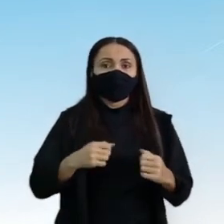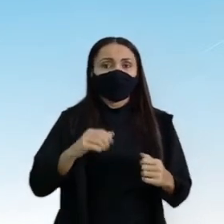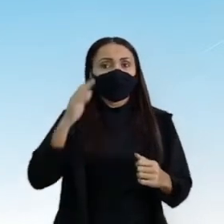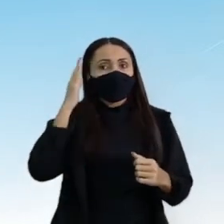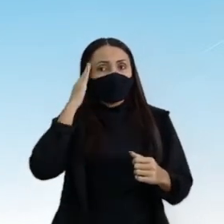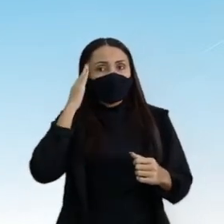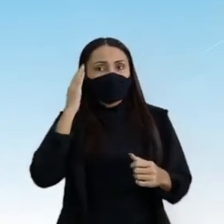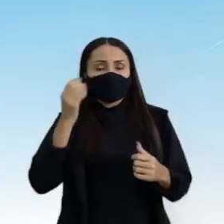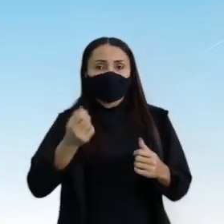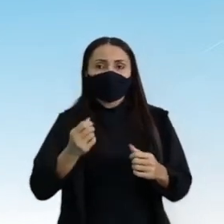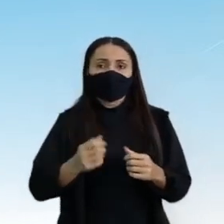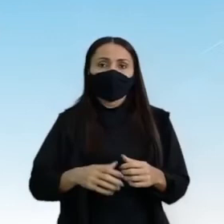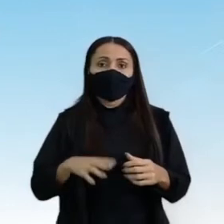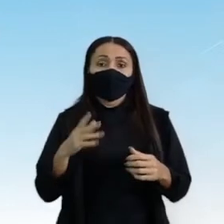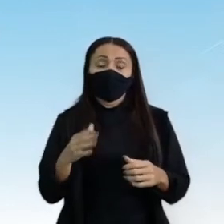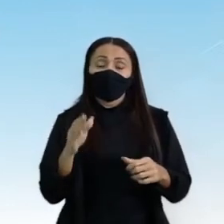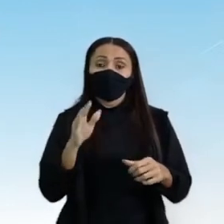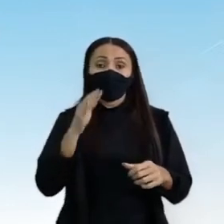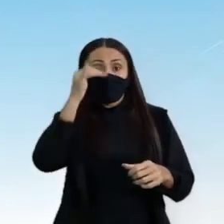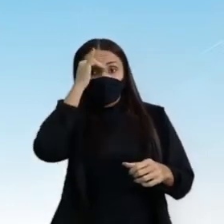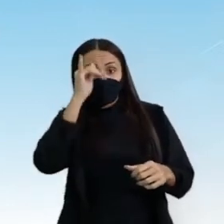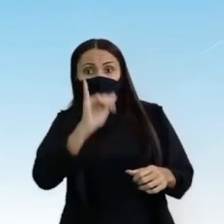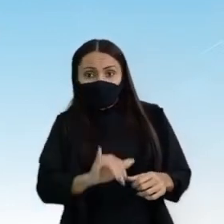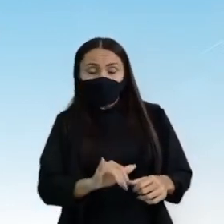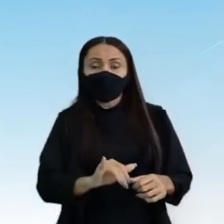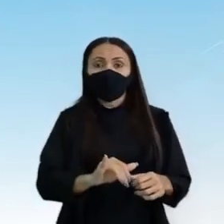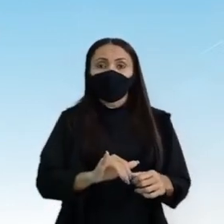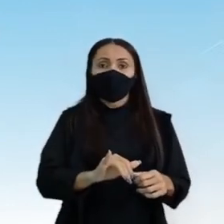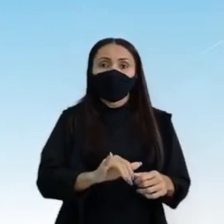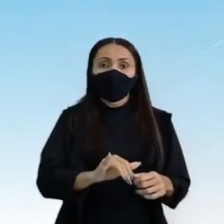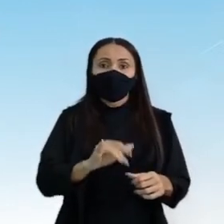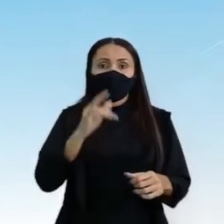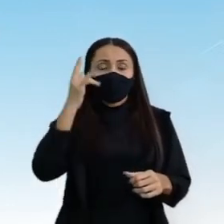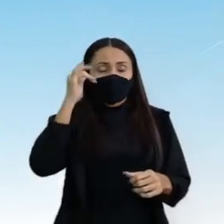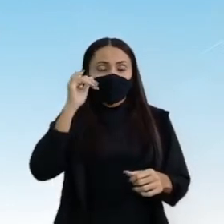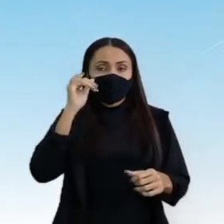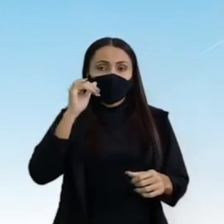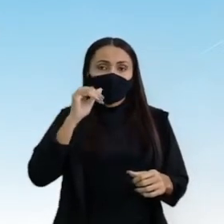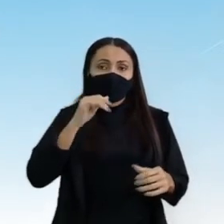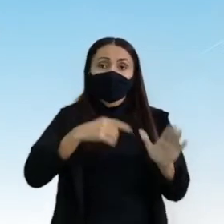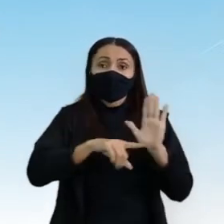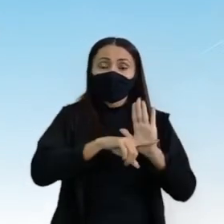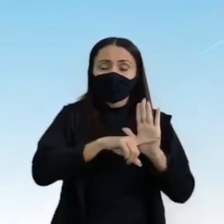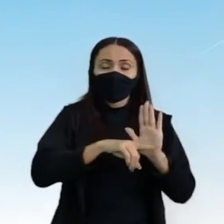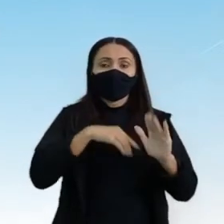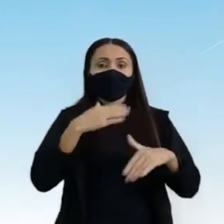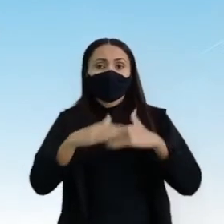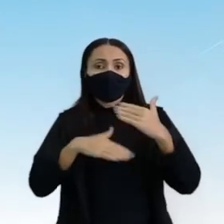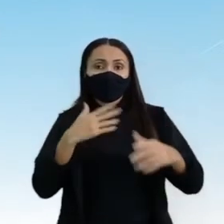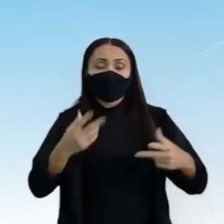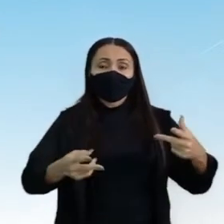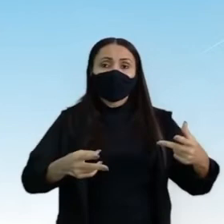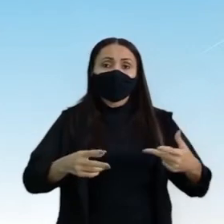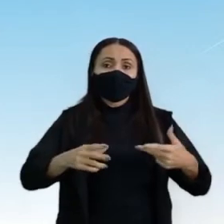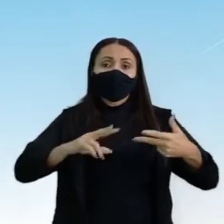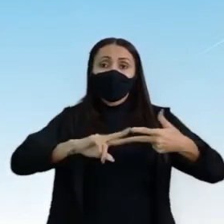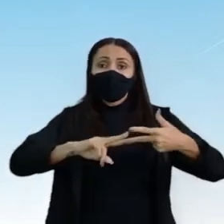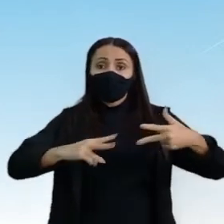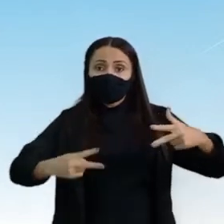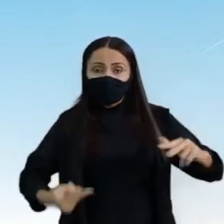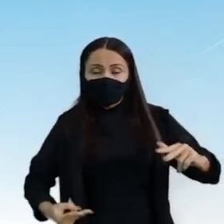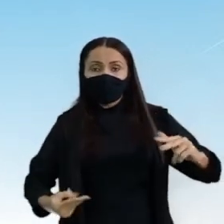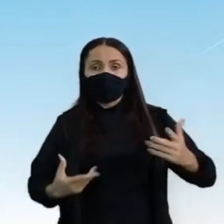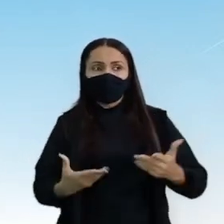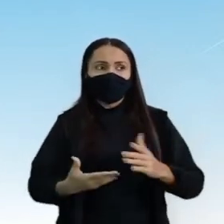faço atividade, eu vou prevenir, eu vou evitar, eu vou retardar esse processo hereditário sobre mim,